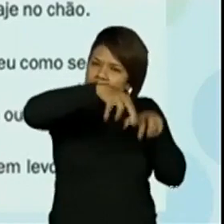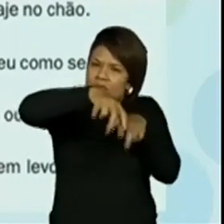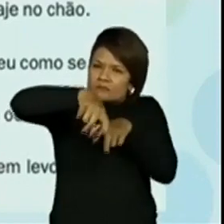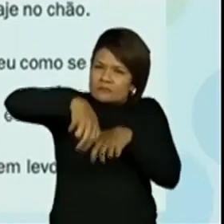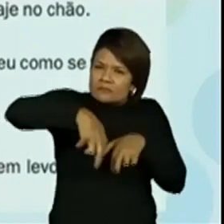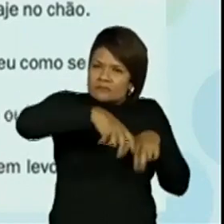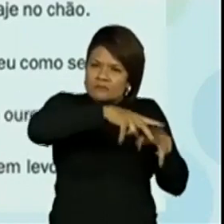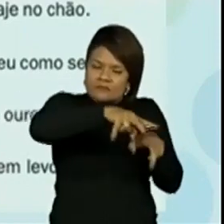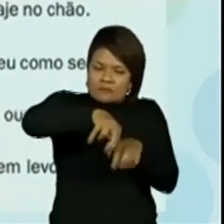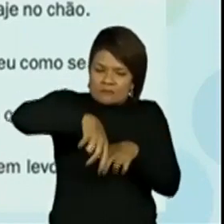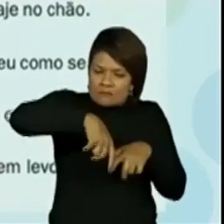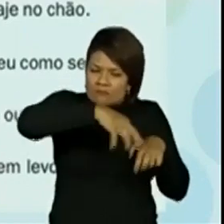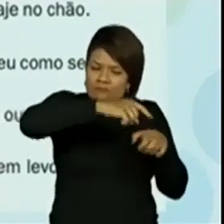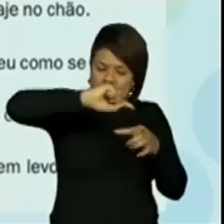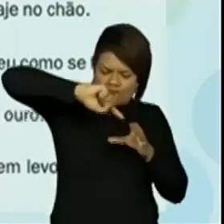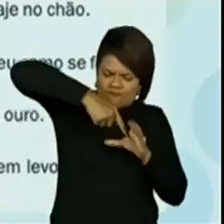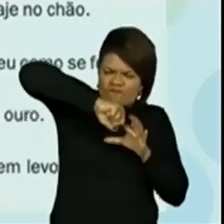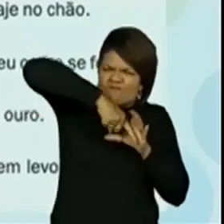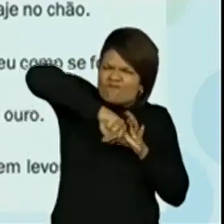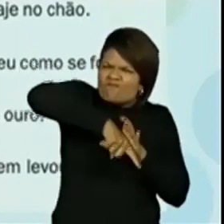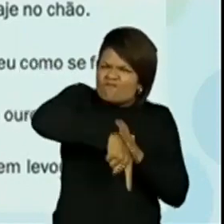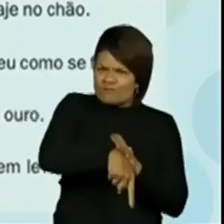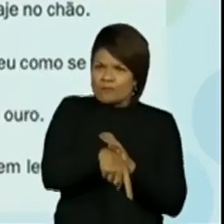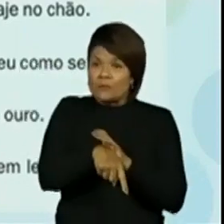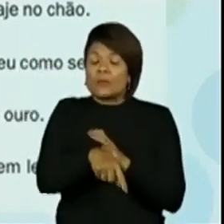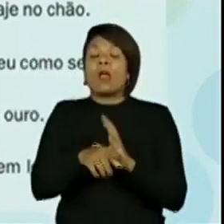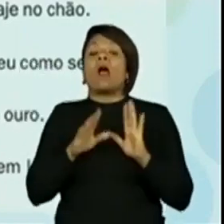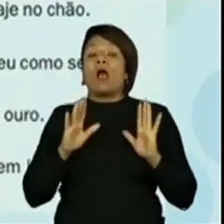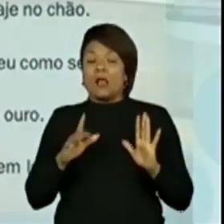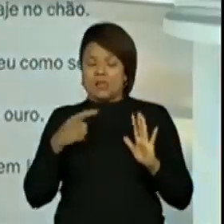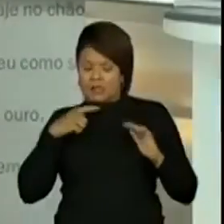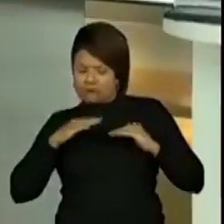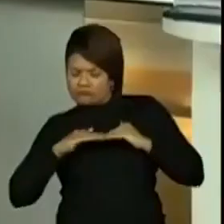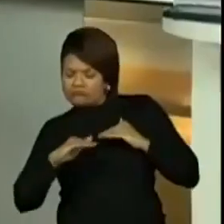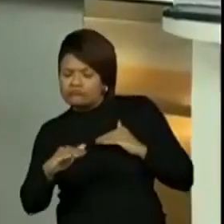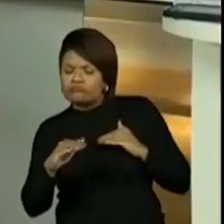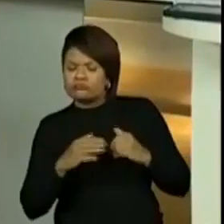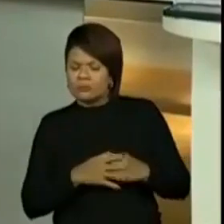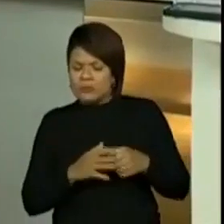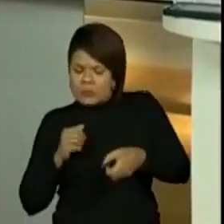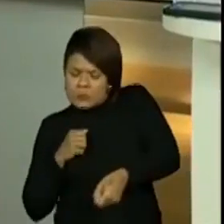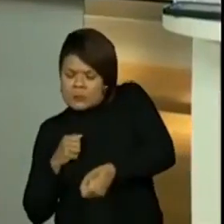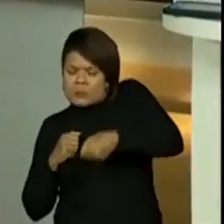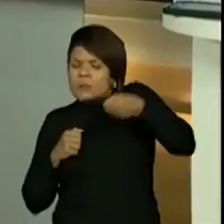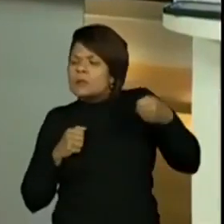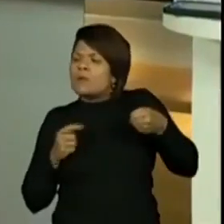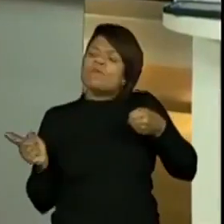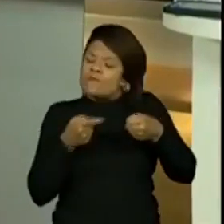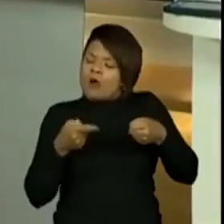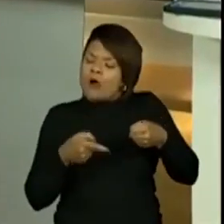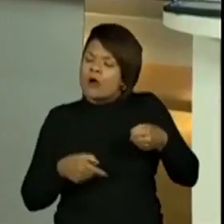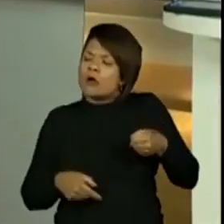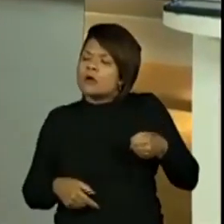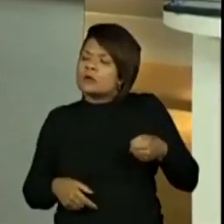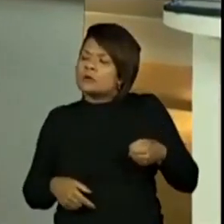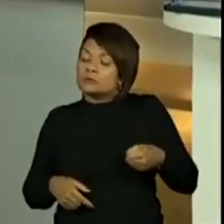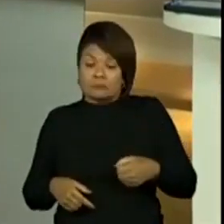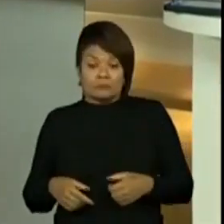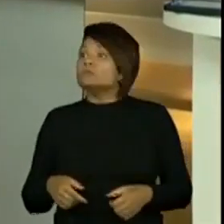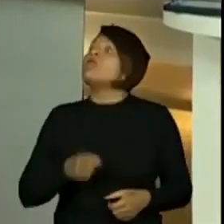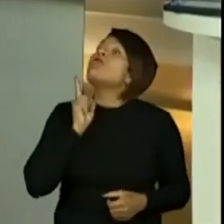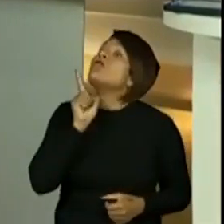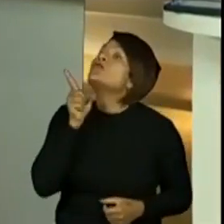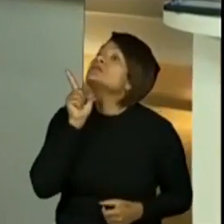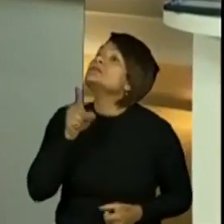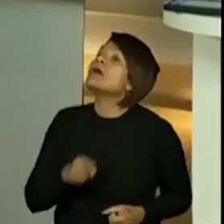a um subterrâneo, e o homem indicou uma laje no chão. Levante. Levante